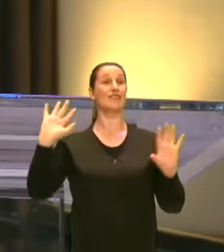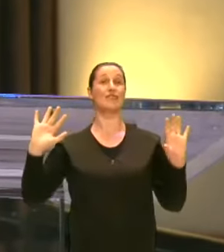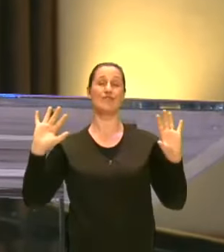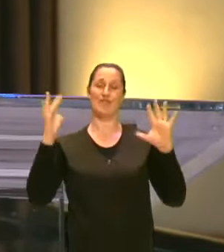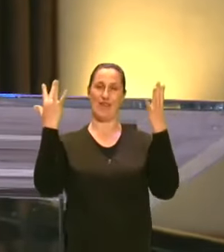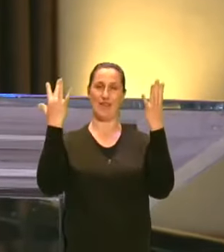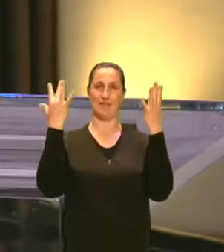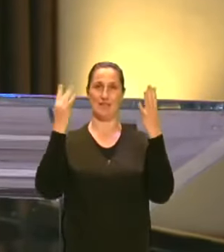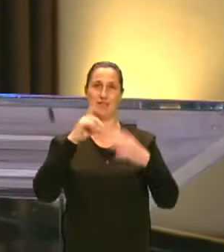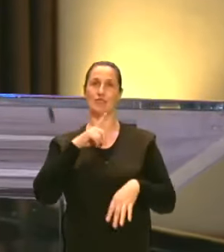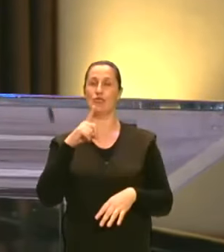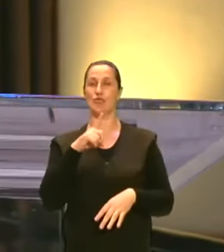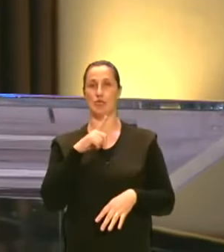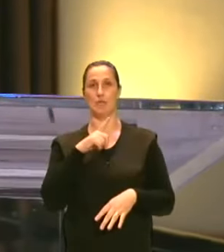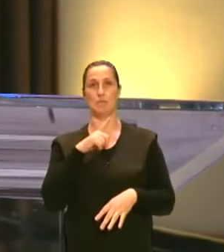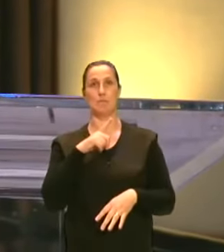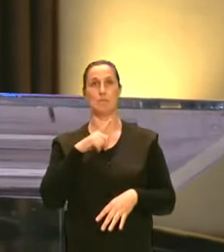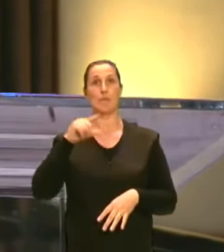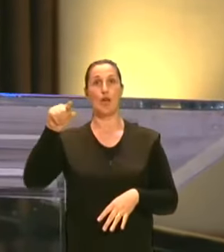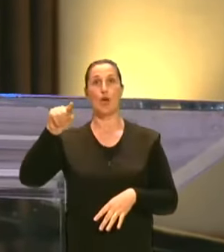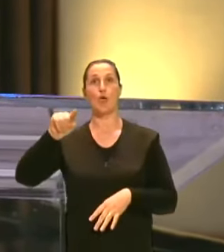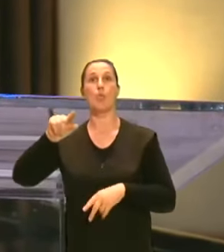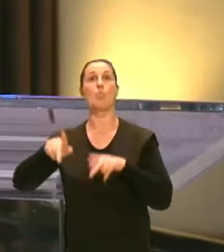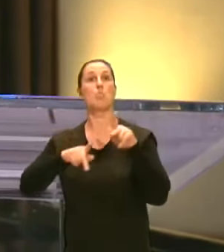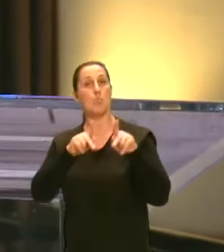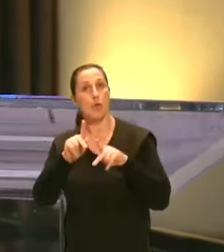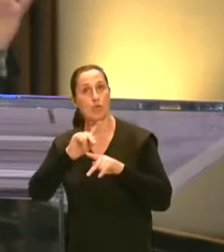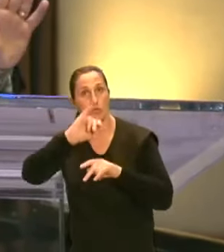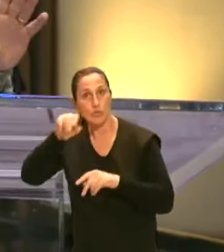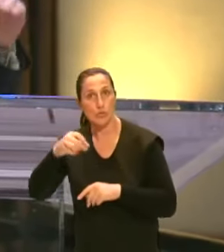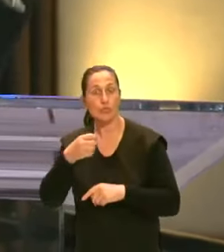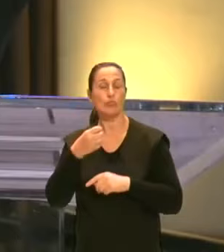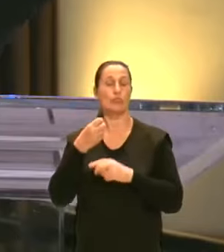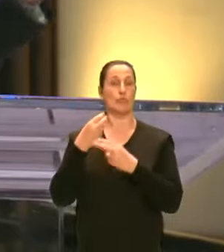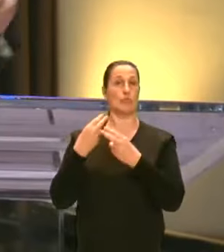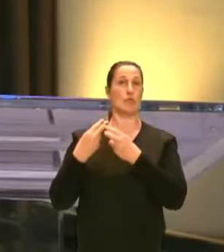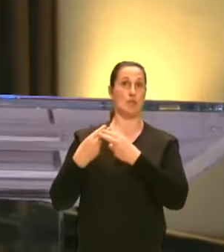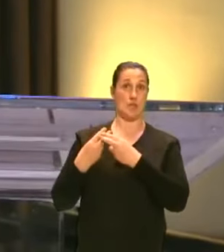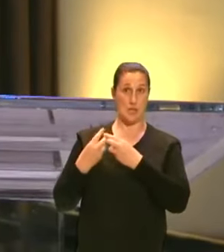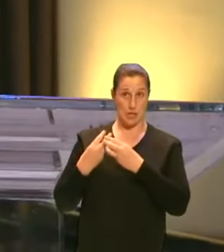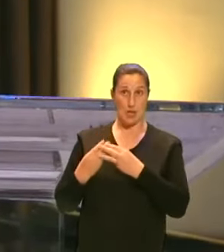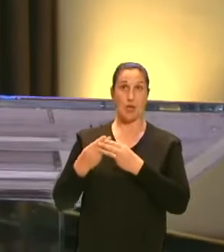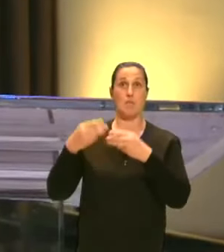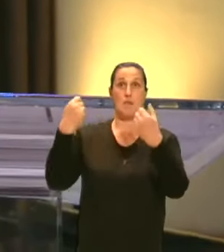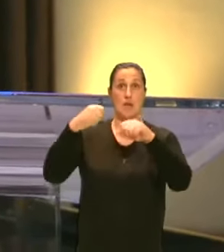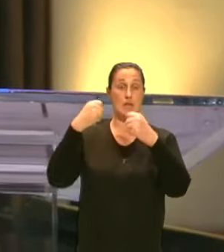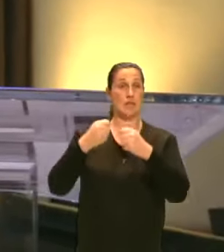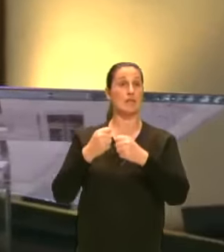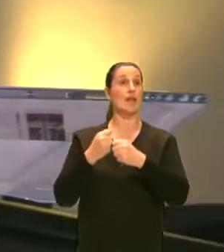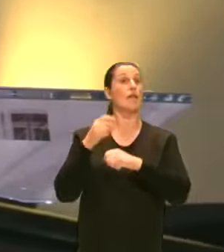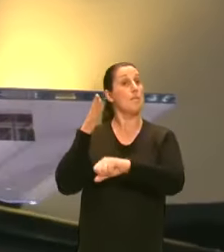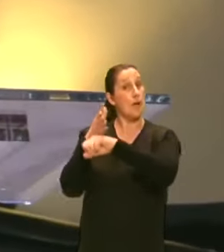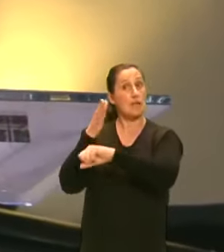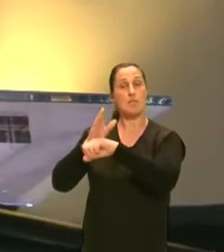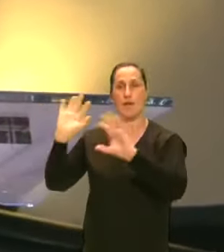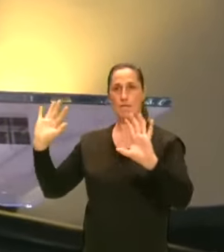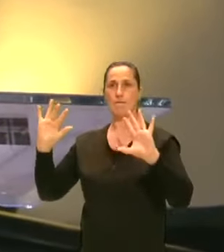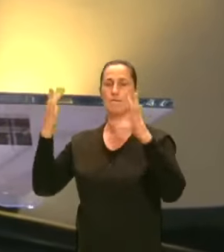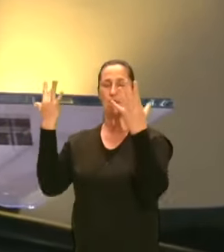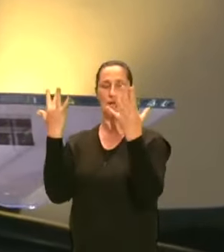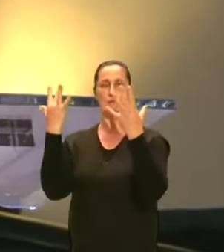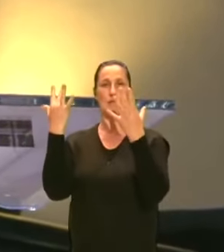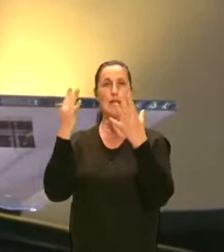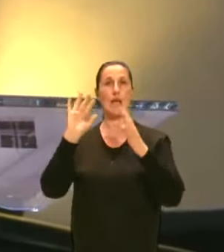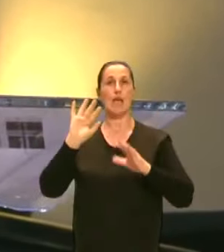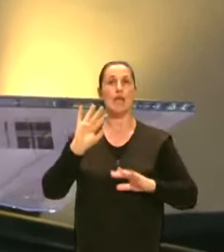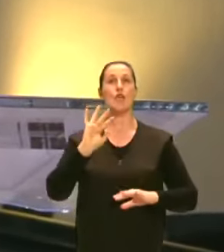que, né, tinha ali o povo judeu. Então pelo menos uma vez no ano ele tinha que participar de uma destas festas. E quando